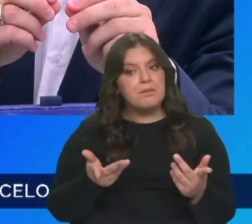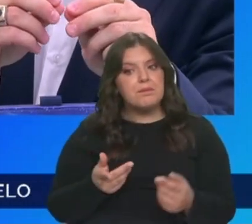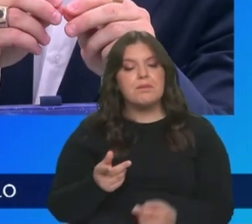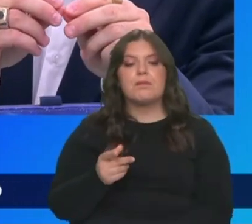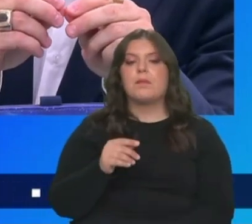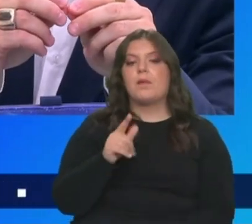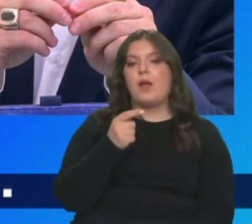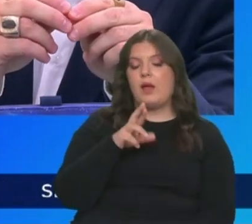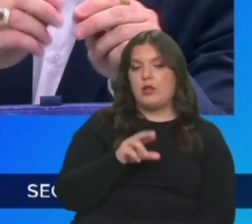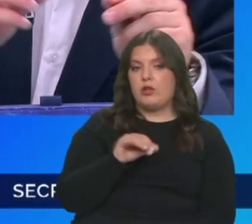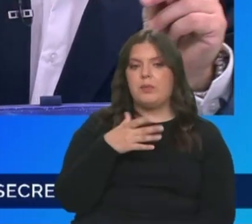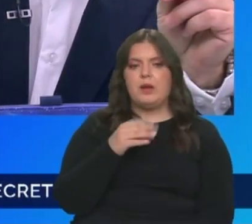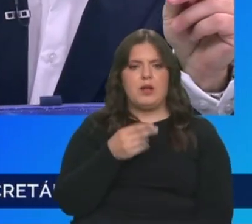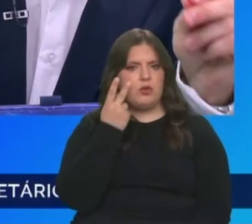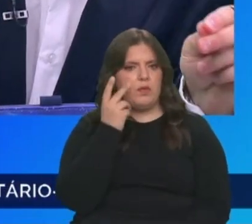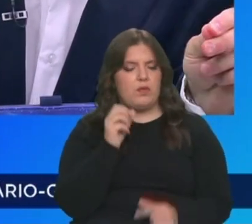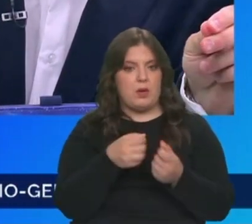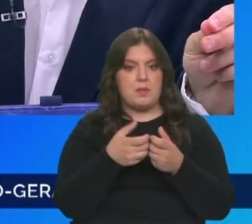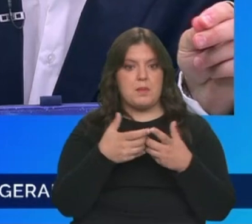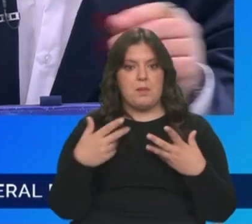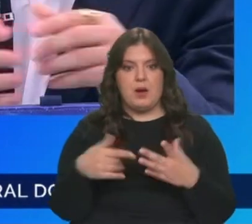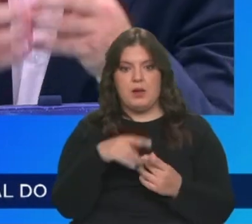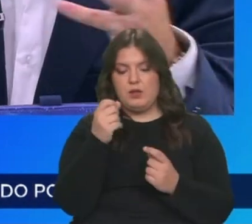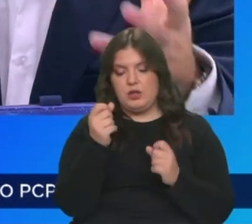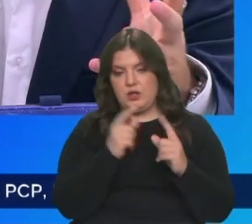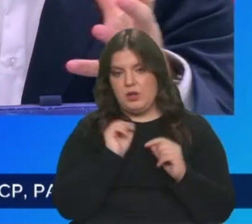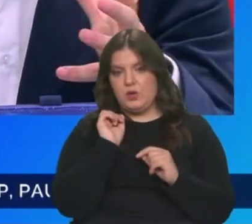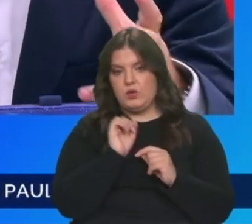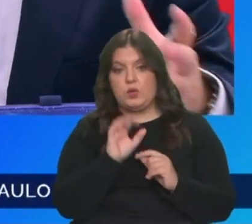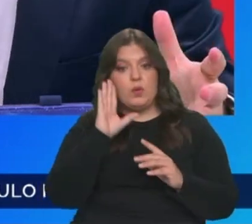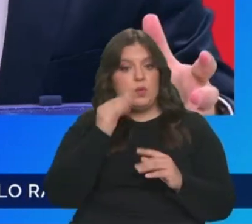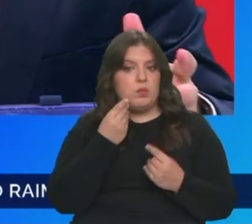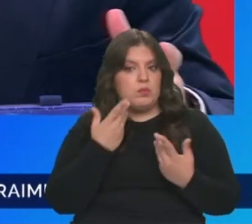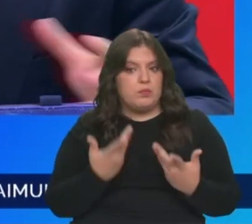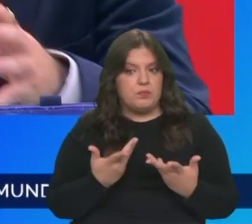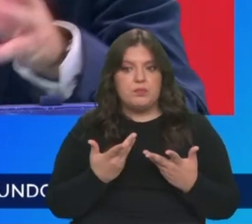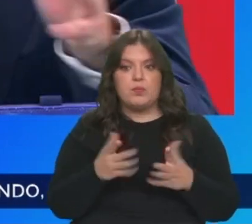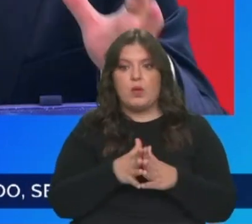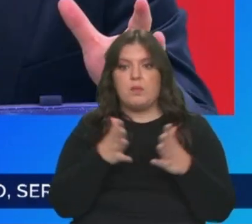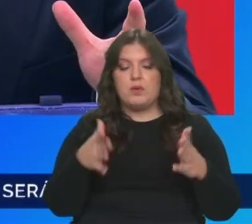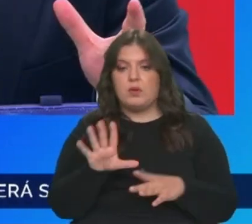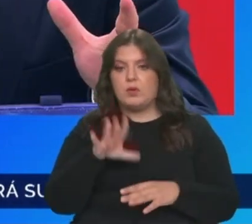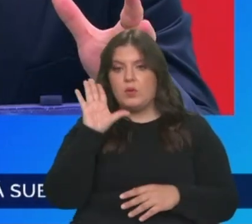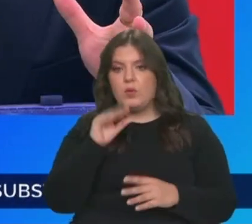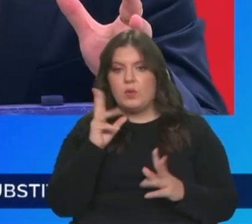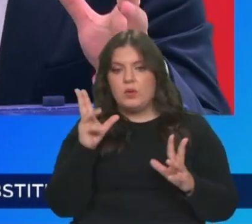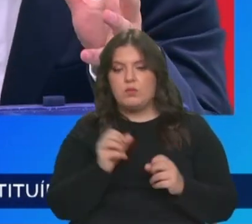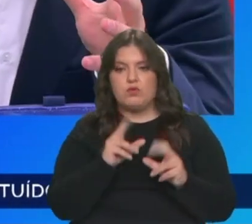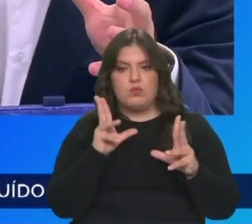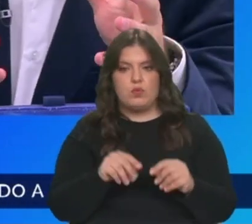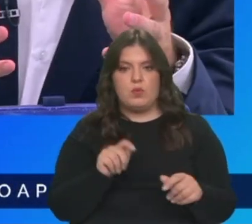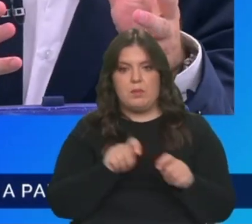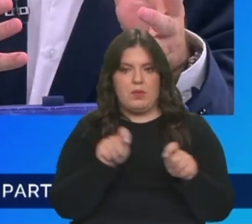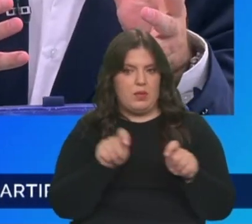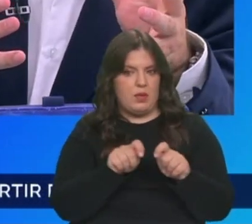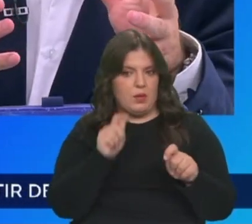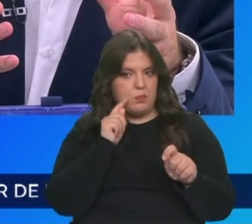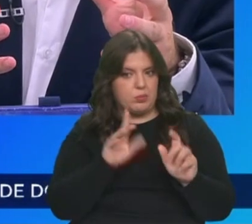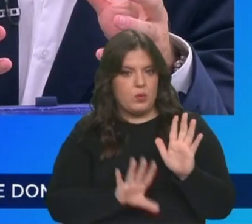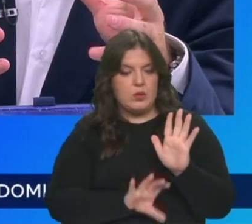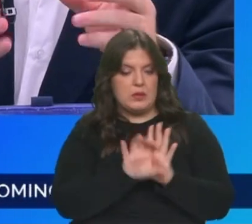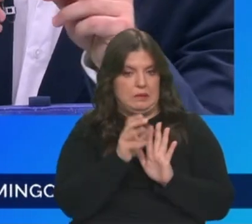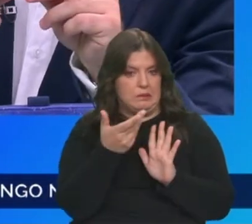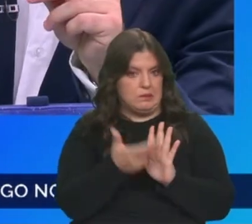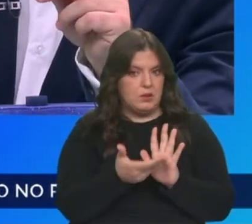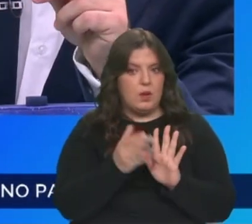exoplaneta que de facto sobreviveu à expansão da sua estrela, vá-se lá saber como, ainda por cima com esta dimensão, nós nunca encontramos um planeta com estas condições orbitais.